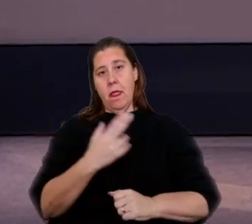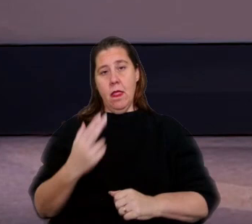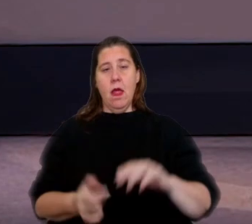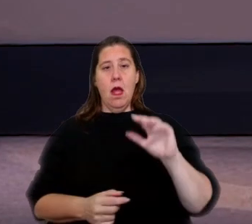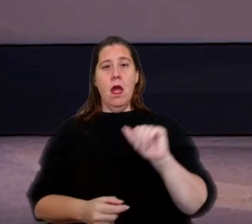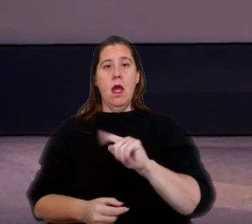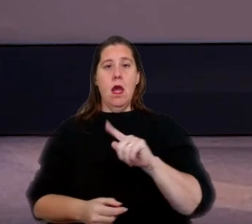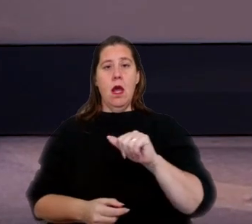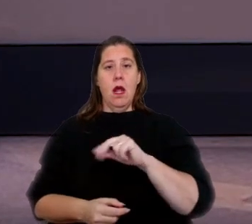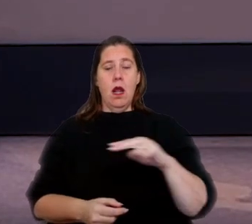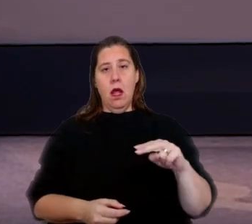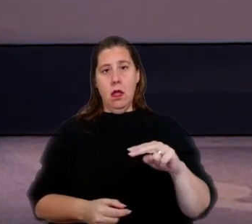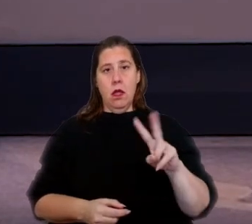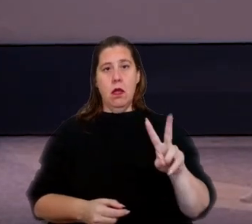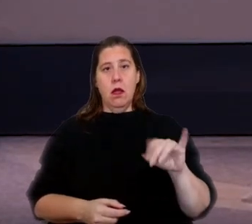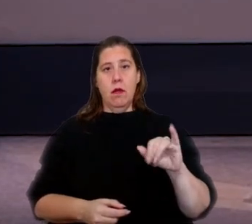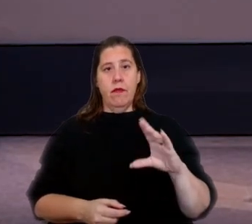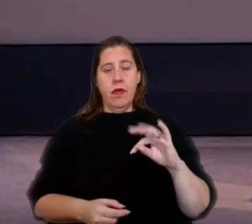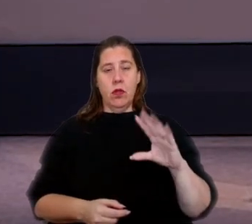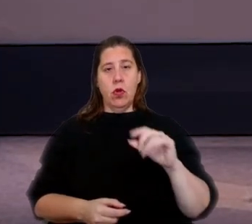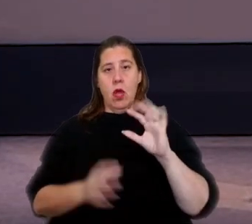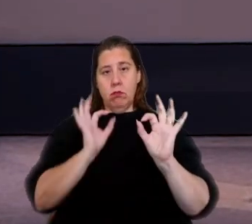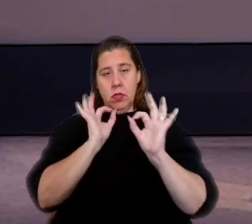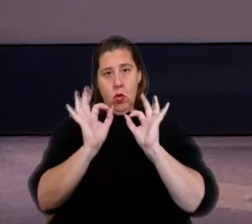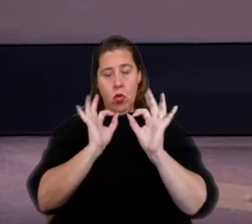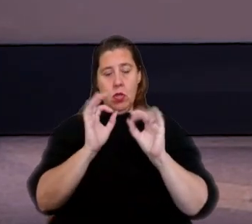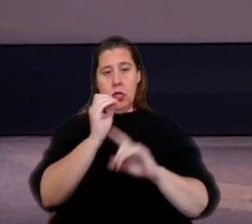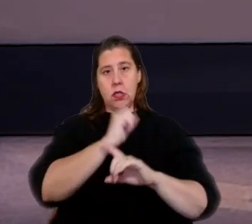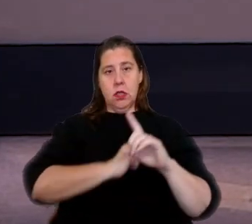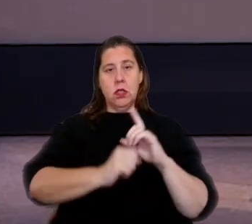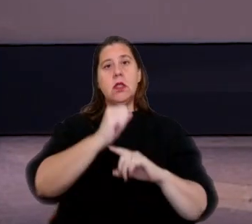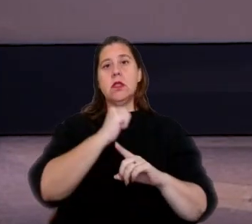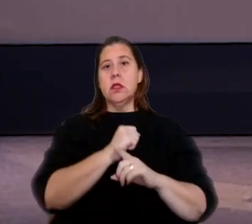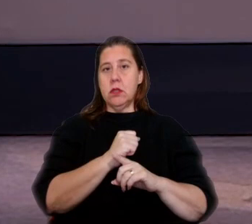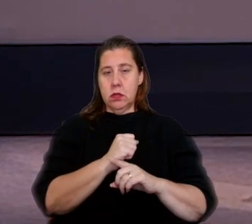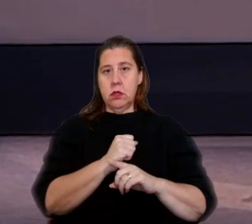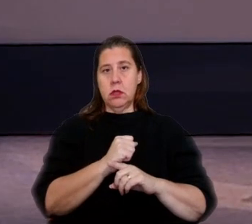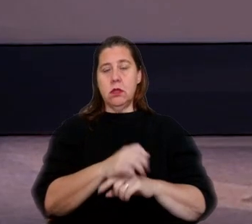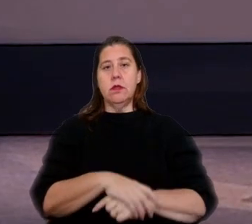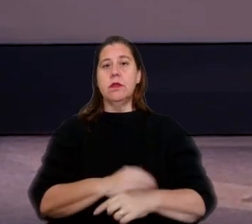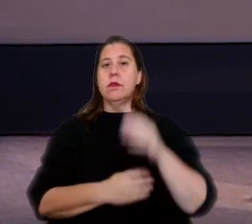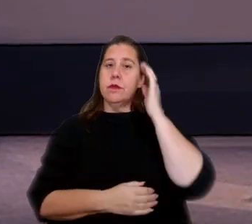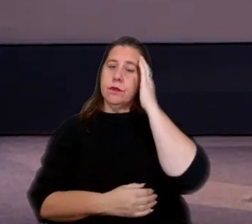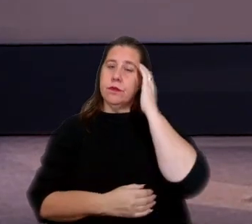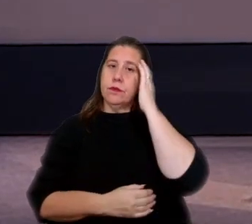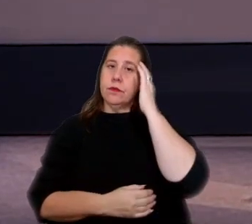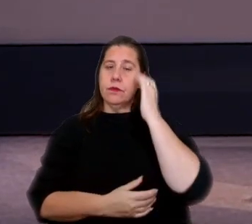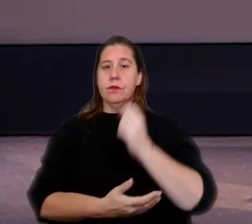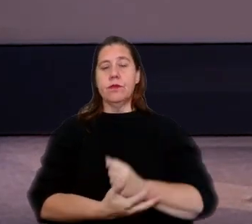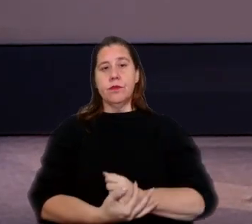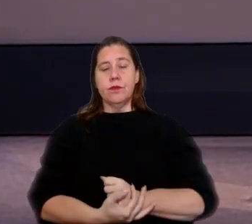Bom, meu nome é Alan Victor Meyer, eu sou psicanalista da sociedade e do corpo